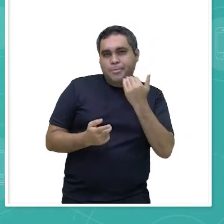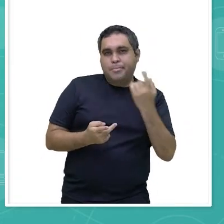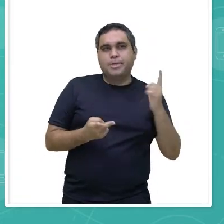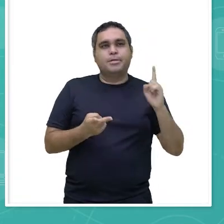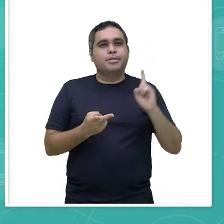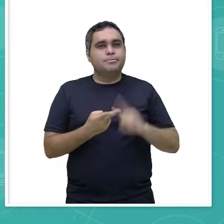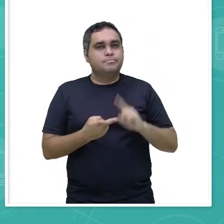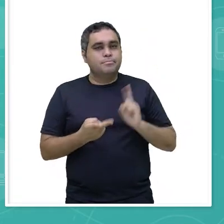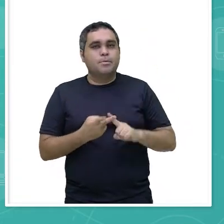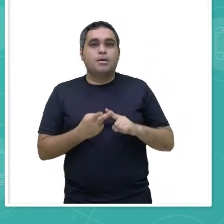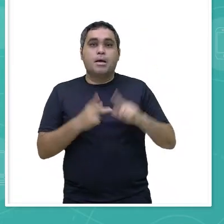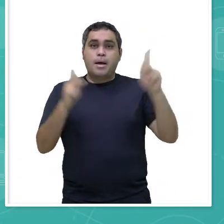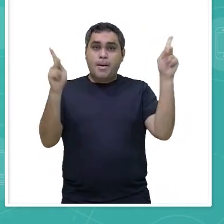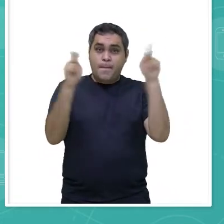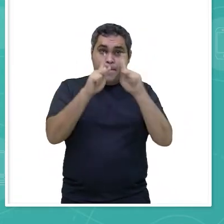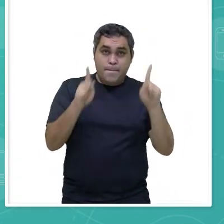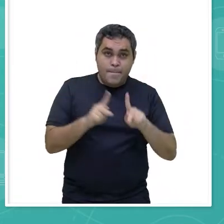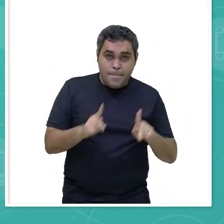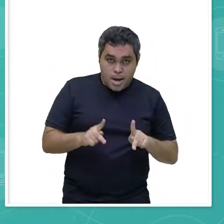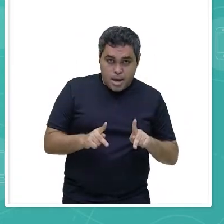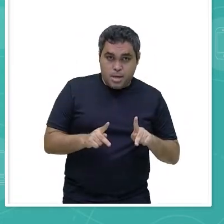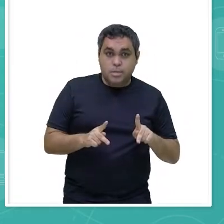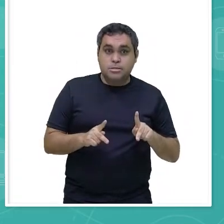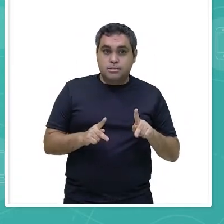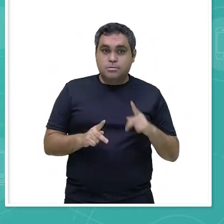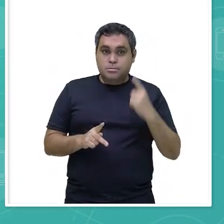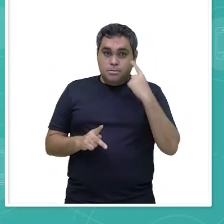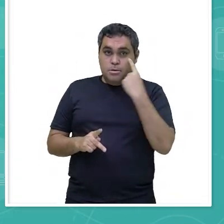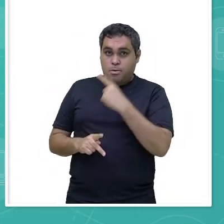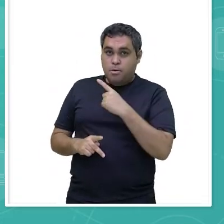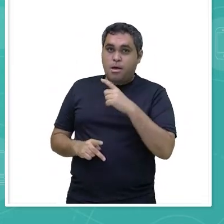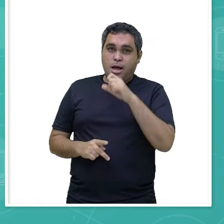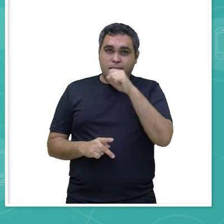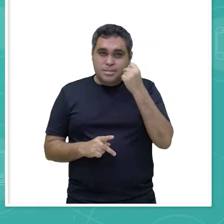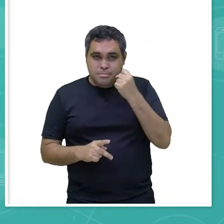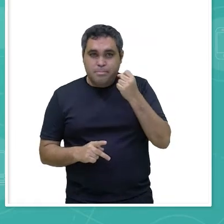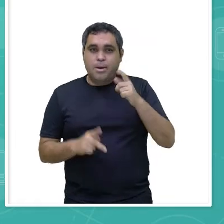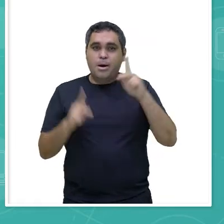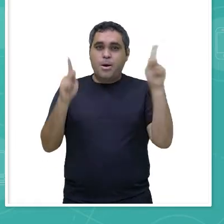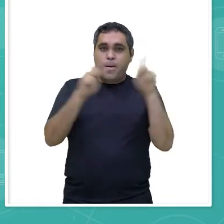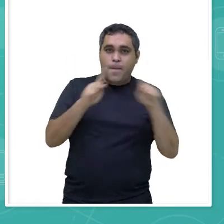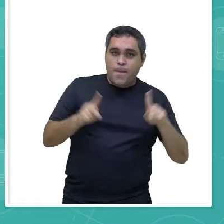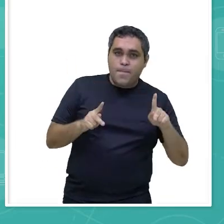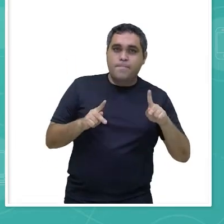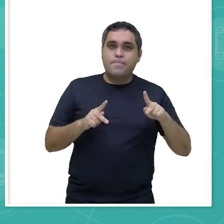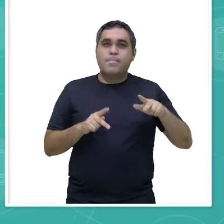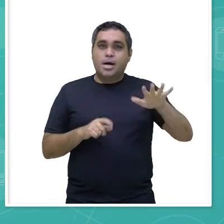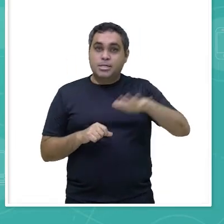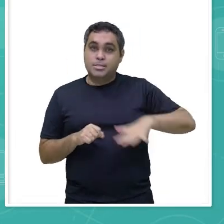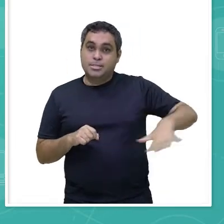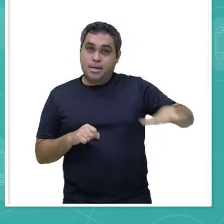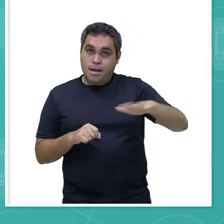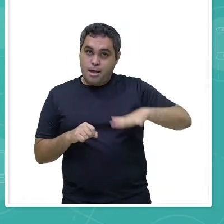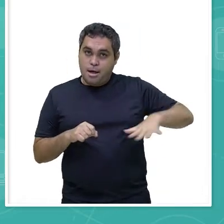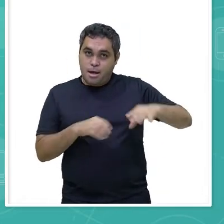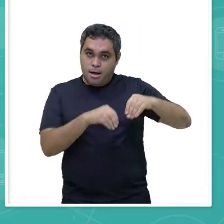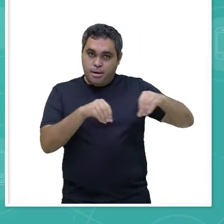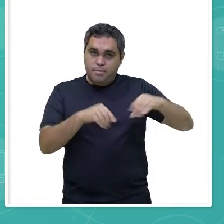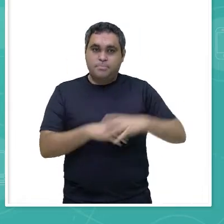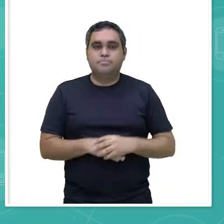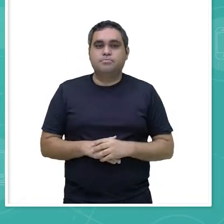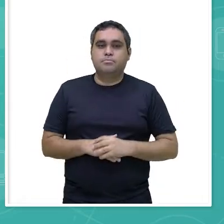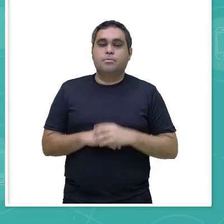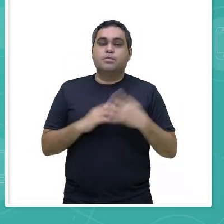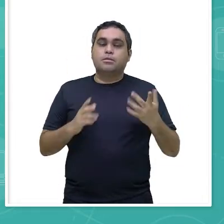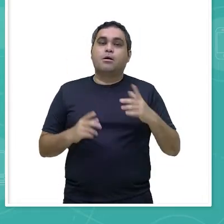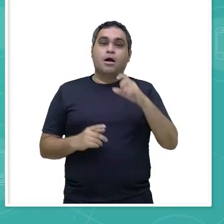tem fome. Pode voltar lá na imagem, não tem problema não. Obrigada. Pão para quem tem fome. Paz, ou seja, vamos tirar